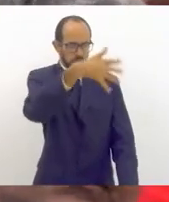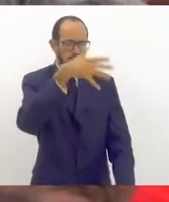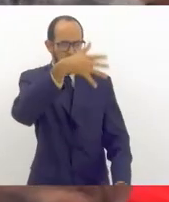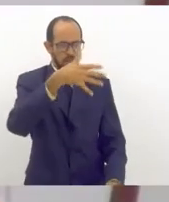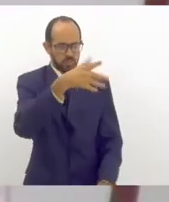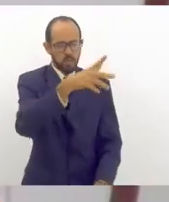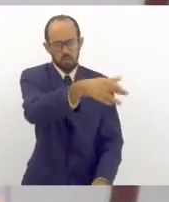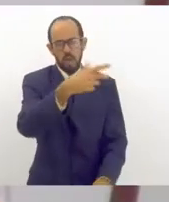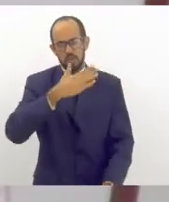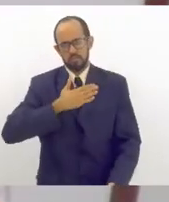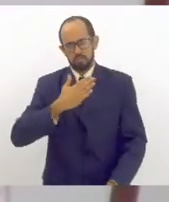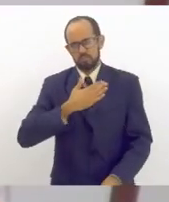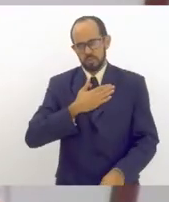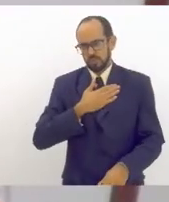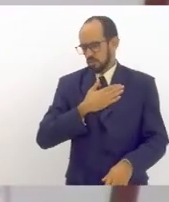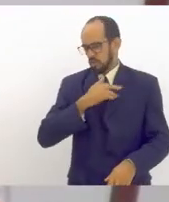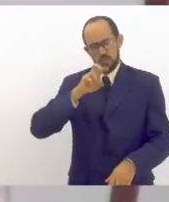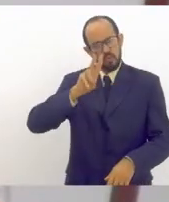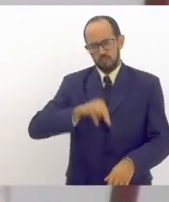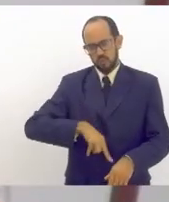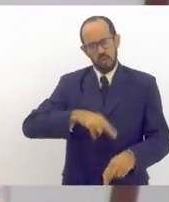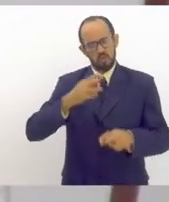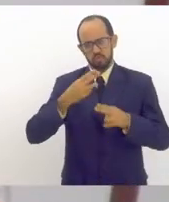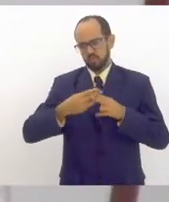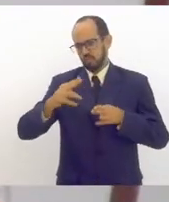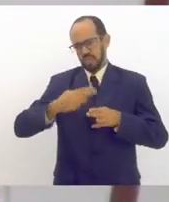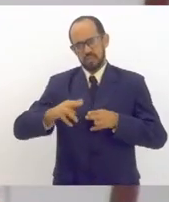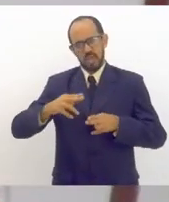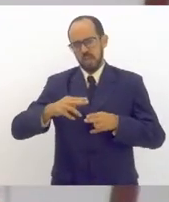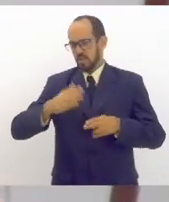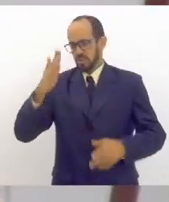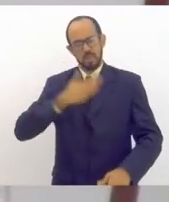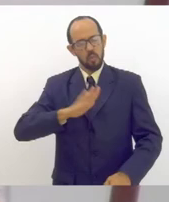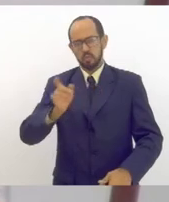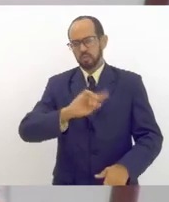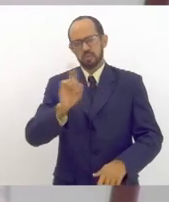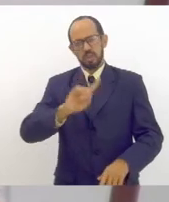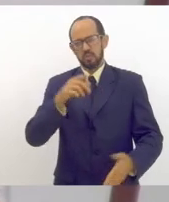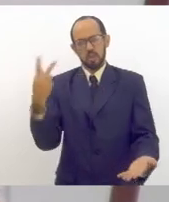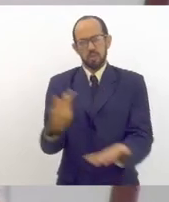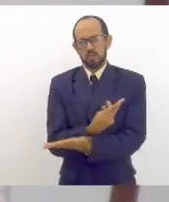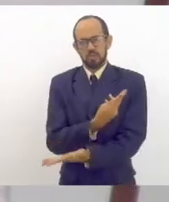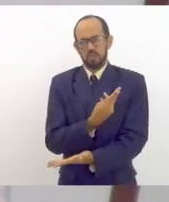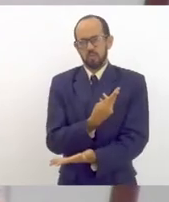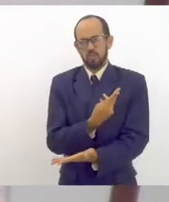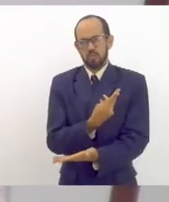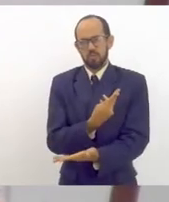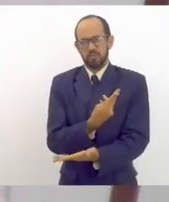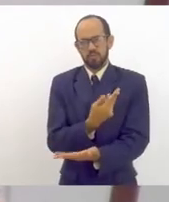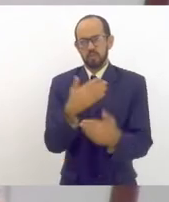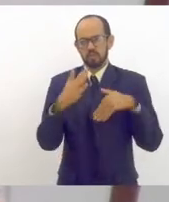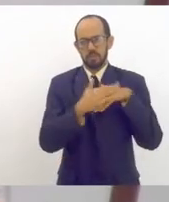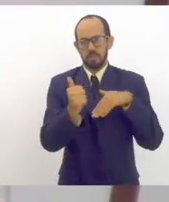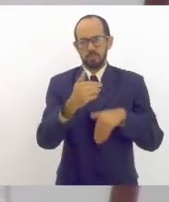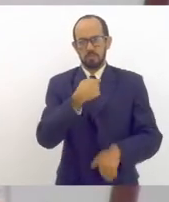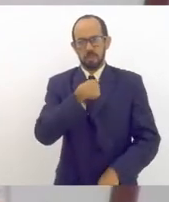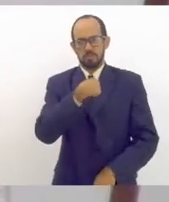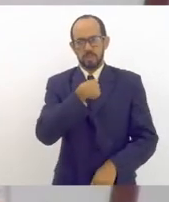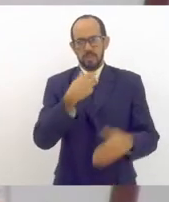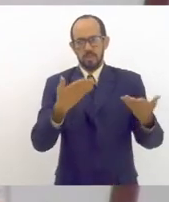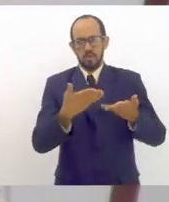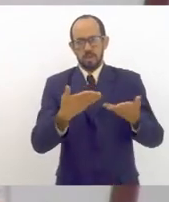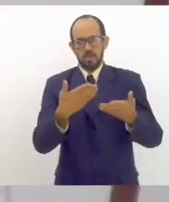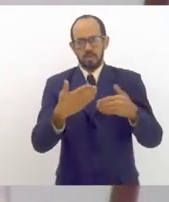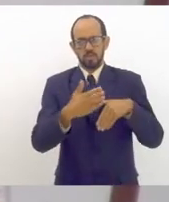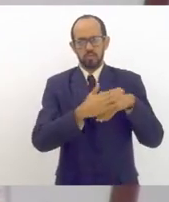palavras não vou botar para Lu quente não gostei do que aconteceu então acabamos de me chamar agora tão Tô voltando orçamento dividindo em